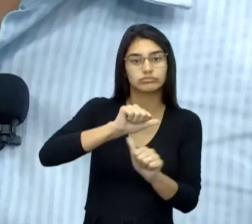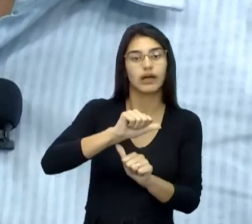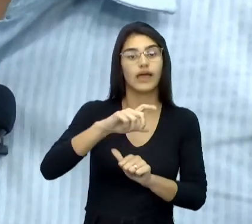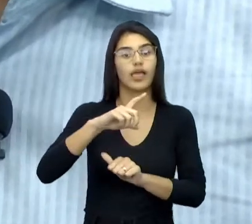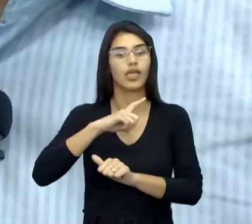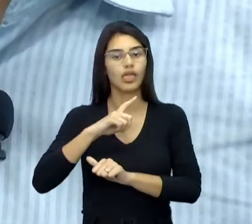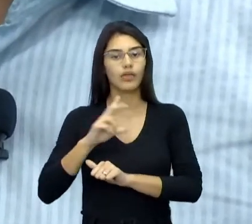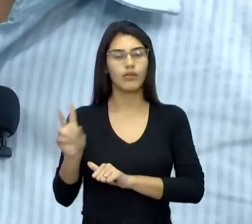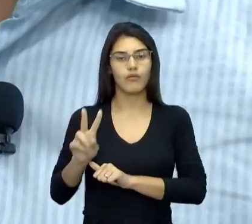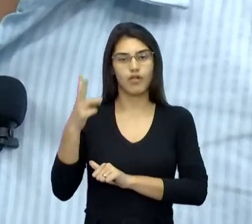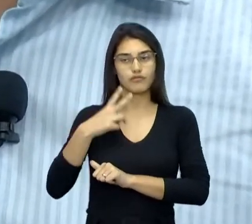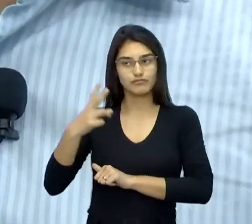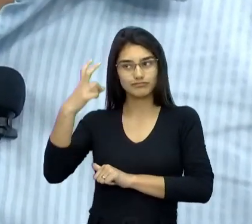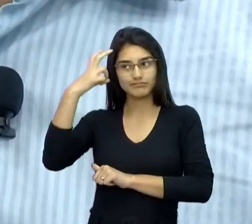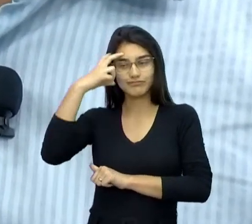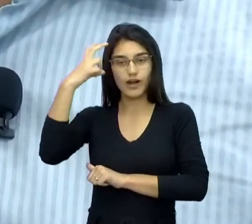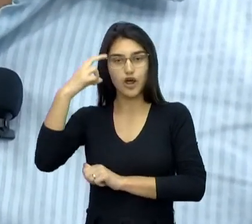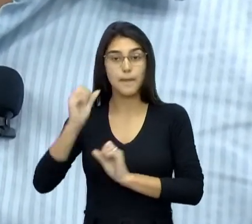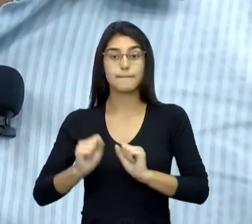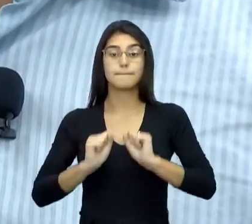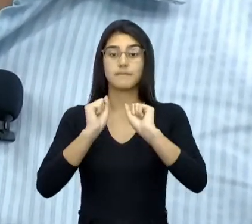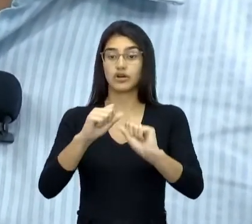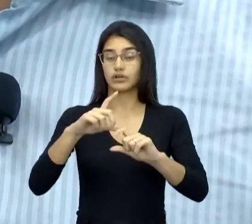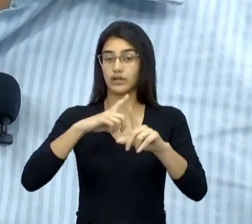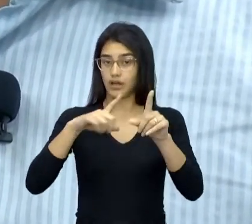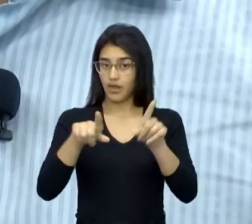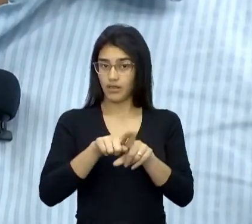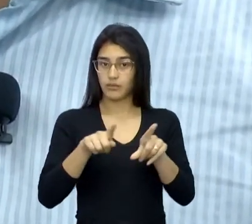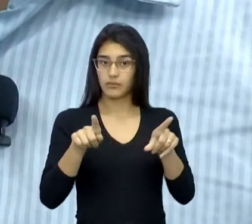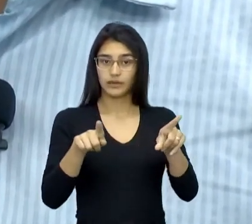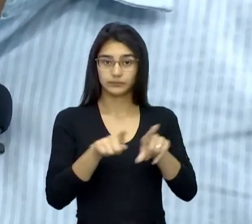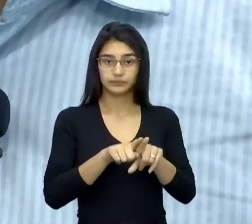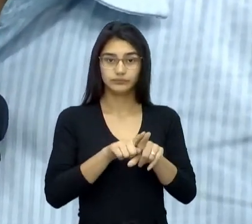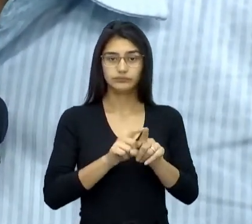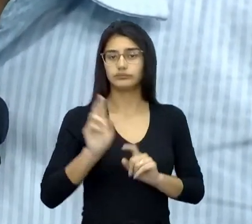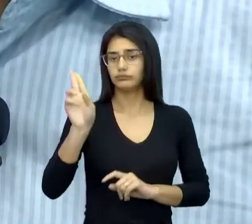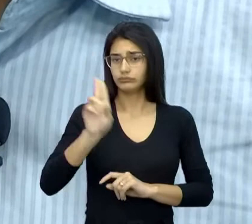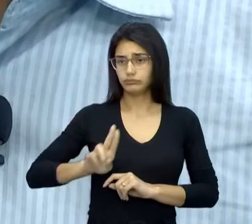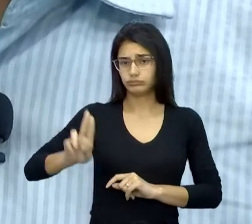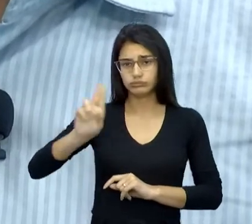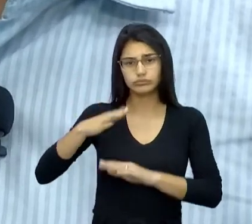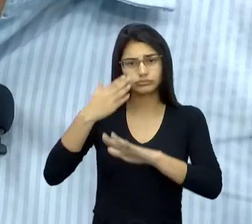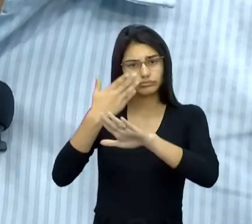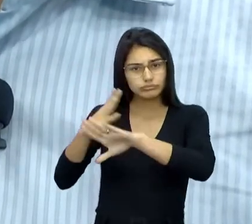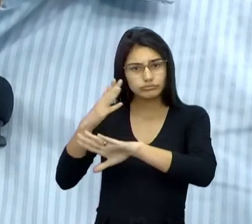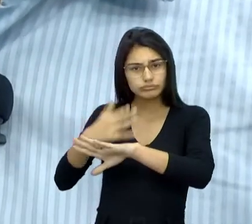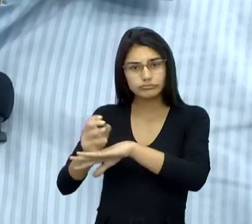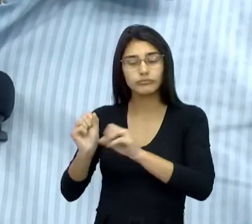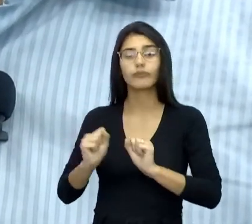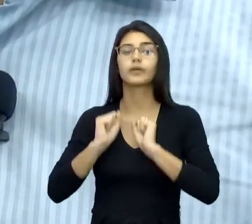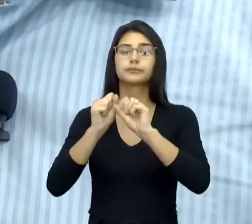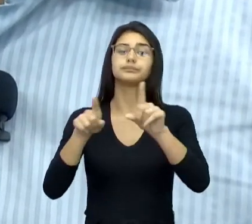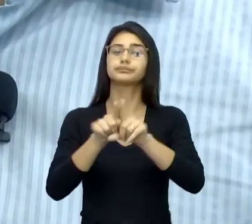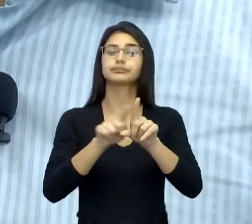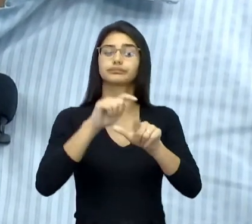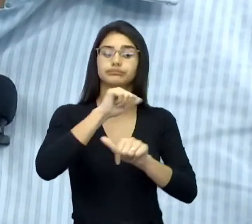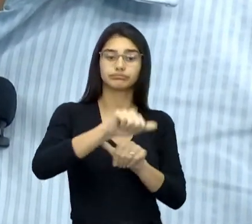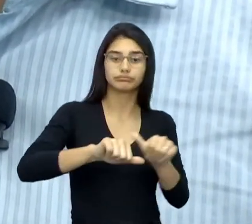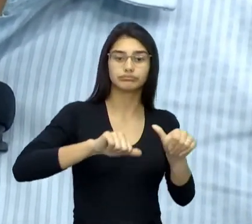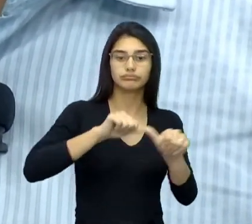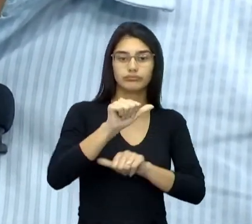um valor cultural, ela pode ter uma utilidade prática, ela pode se tornar